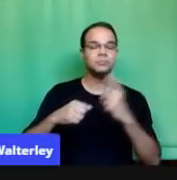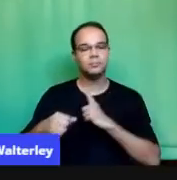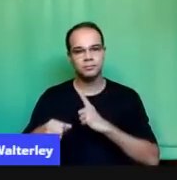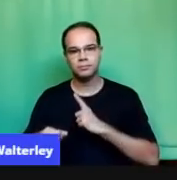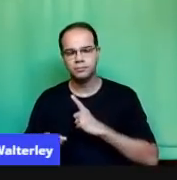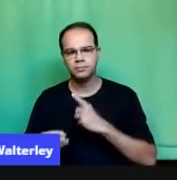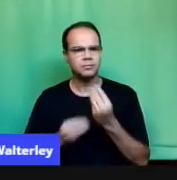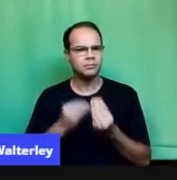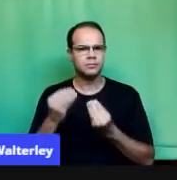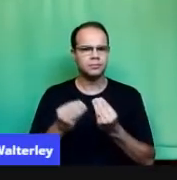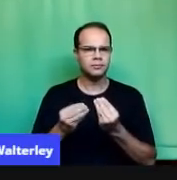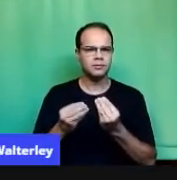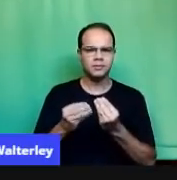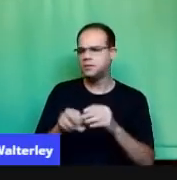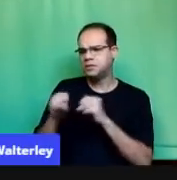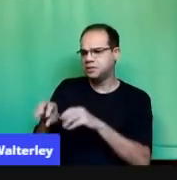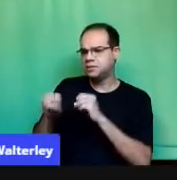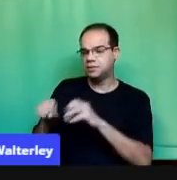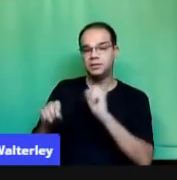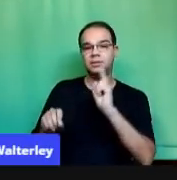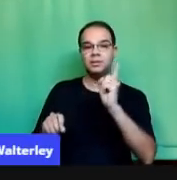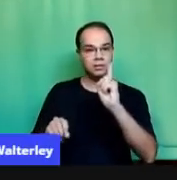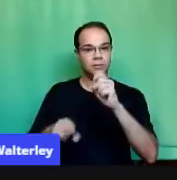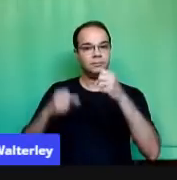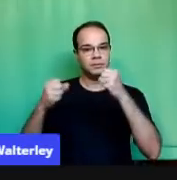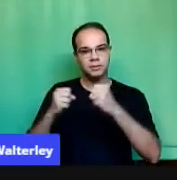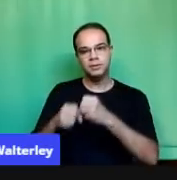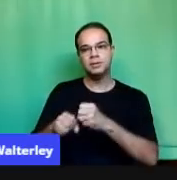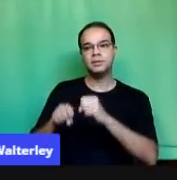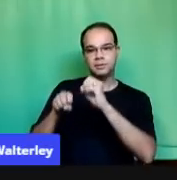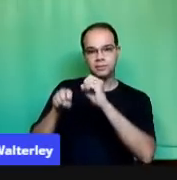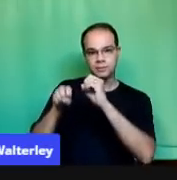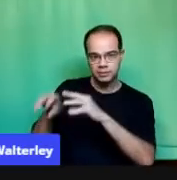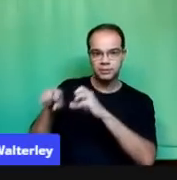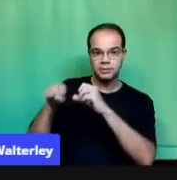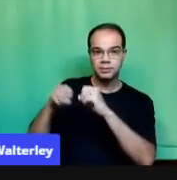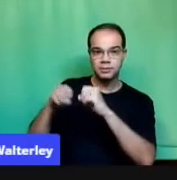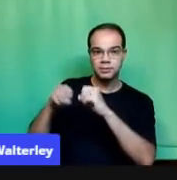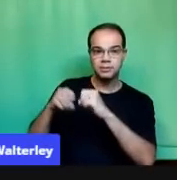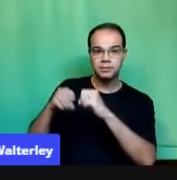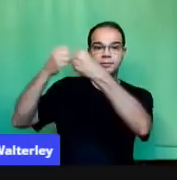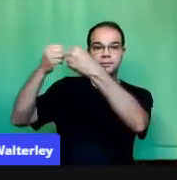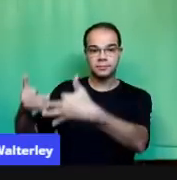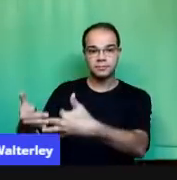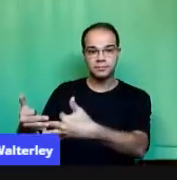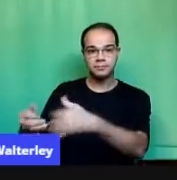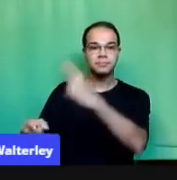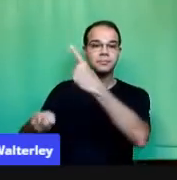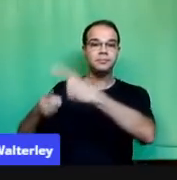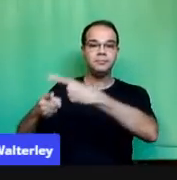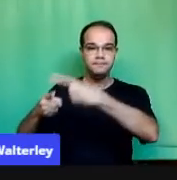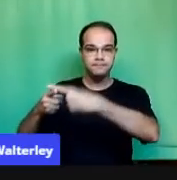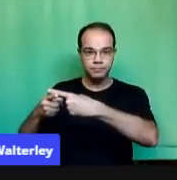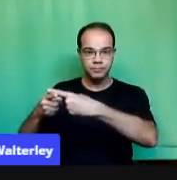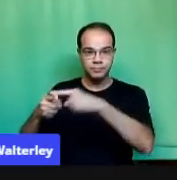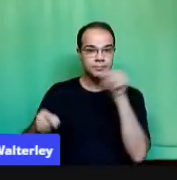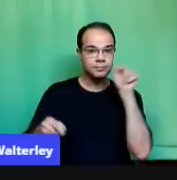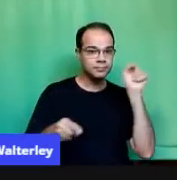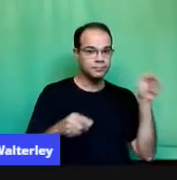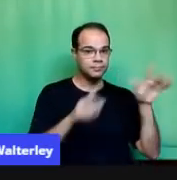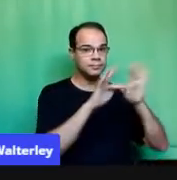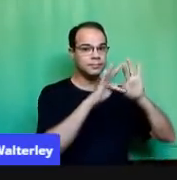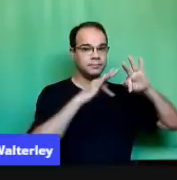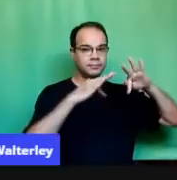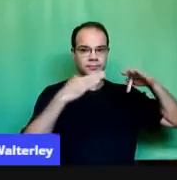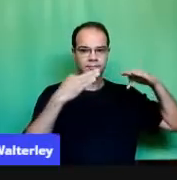nós precisamos pensar muito nos pais, na família que acompanha essas crianças. Por quê? Quando nós pegamos